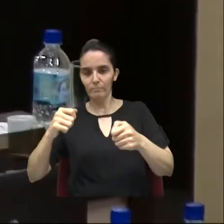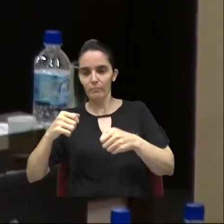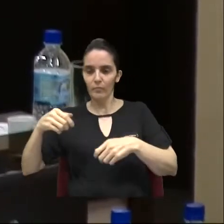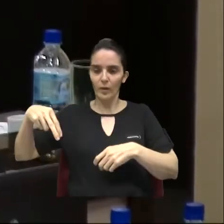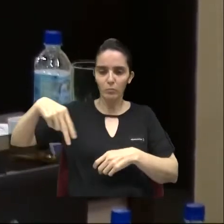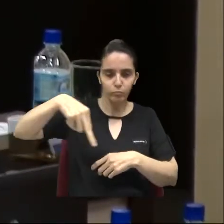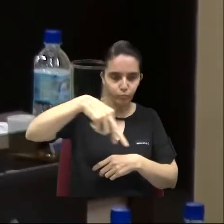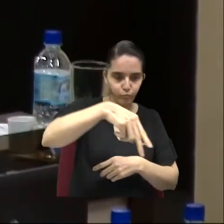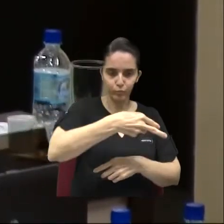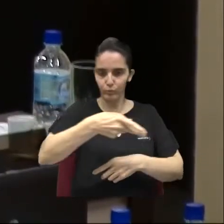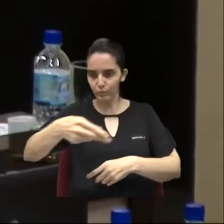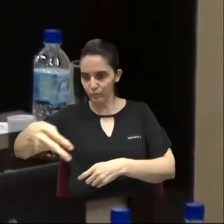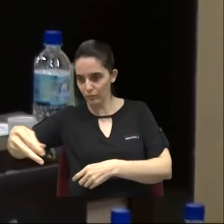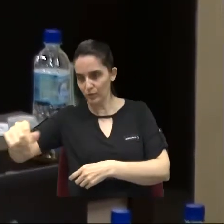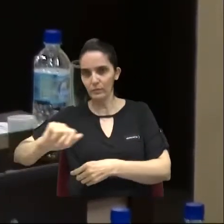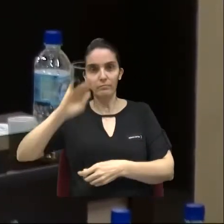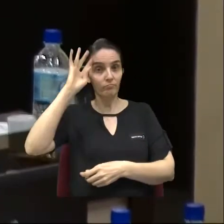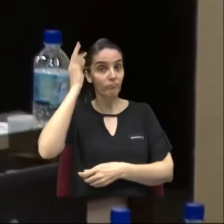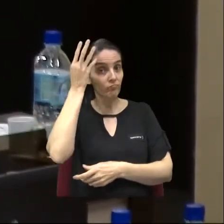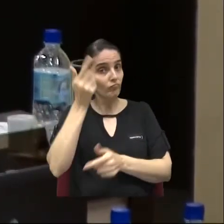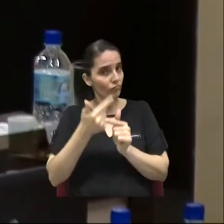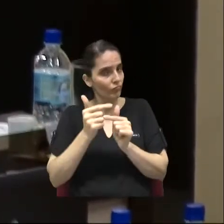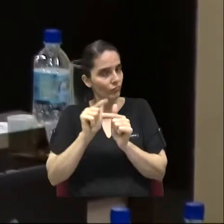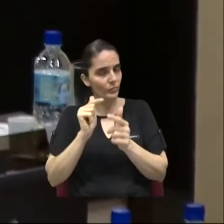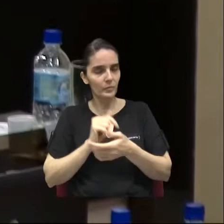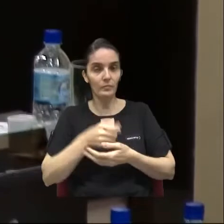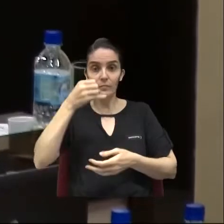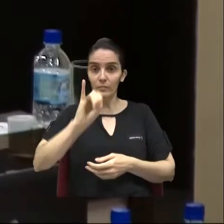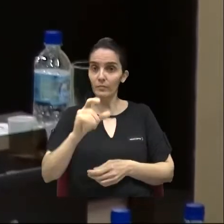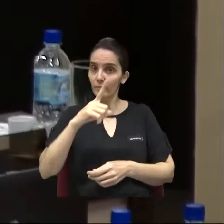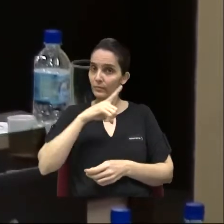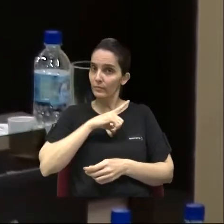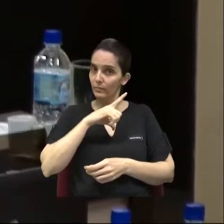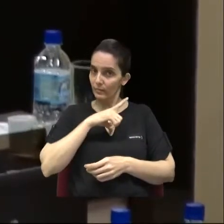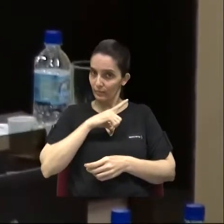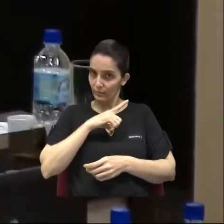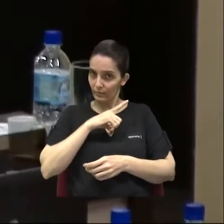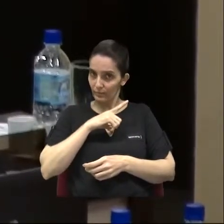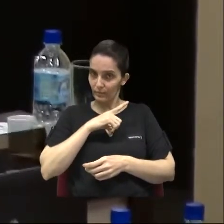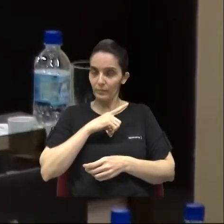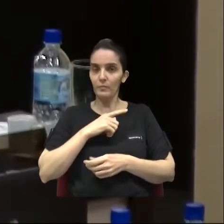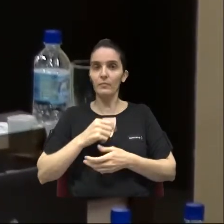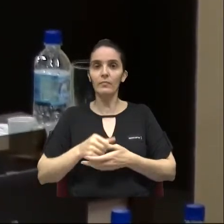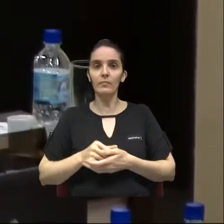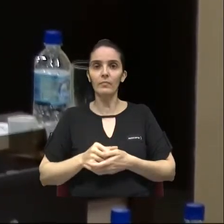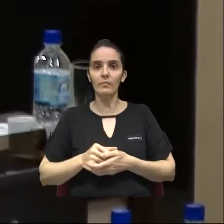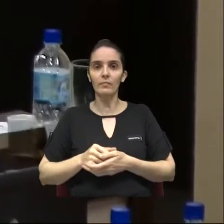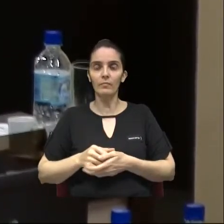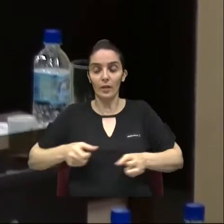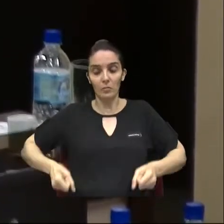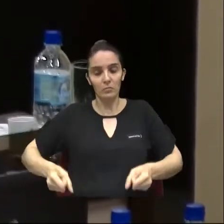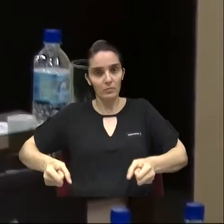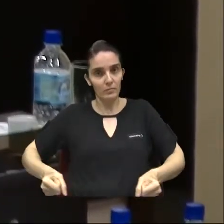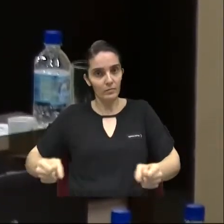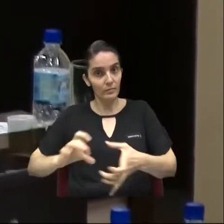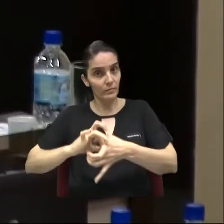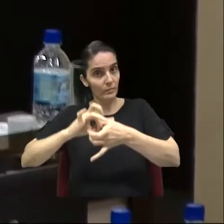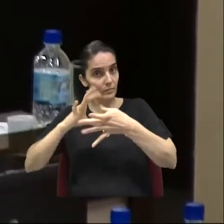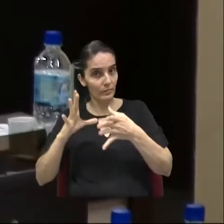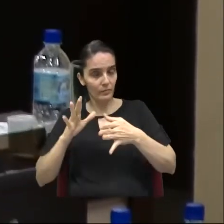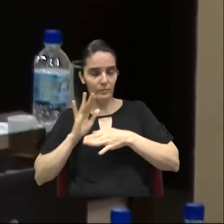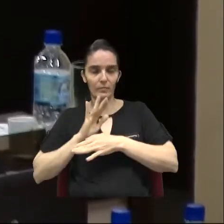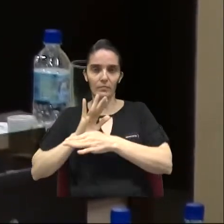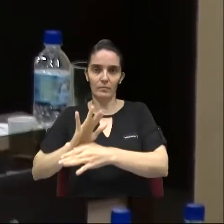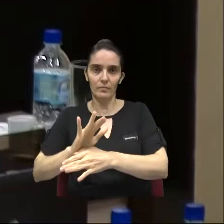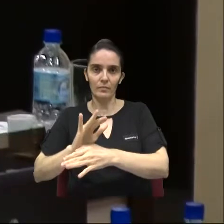situação. Então, se tiver uma cadeira disponível nesses lugares, venha facilitar muito